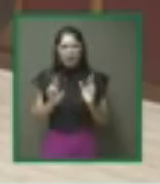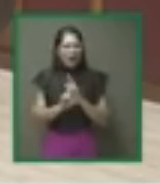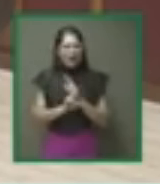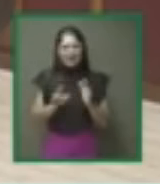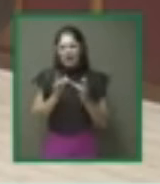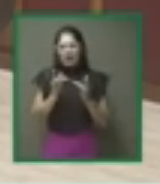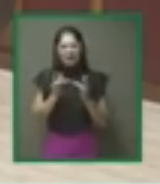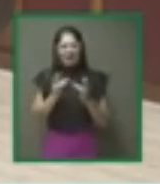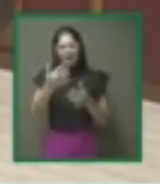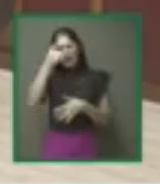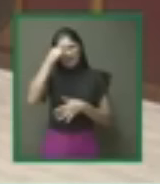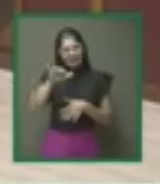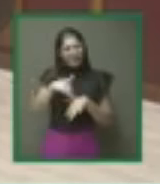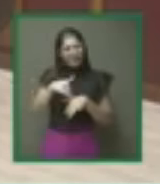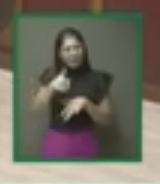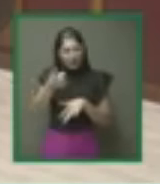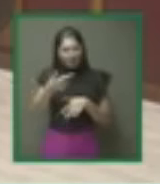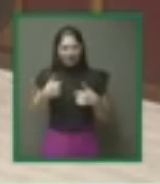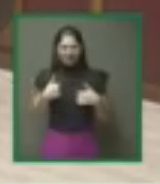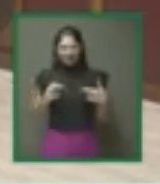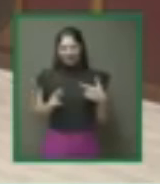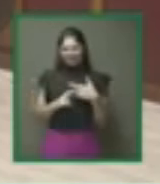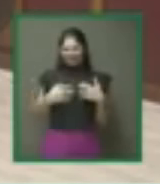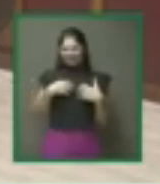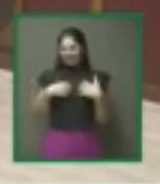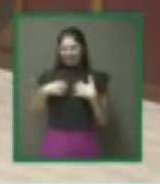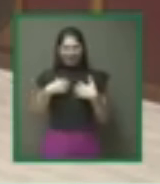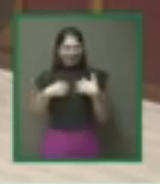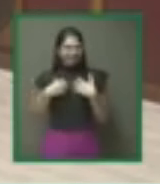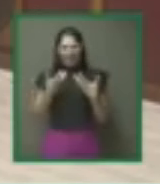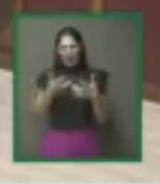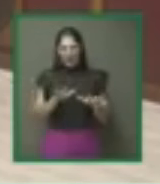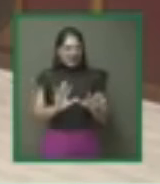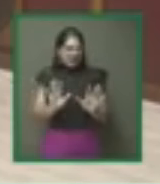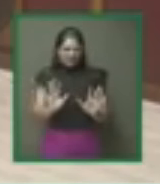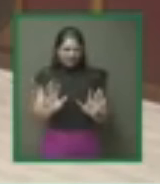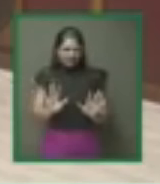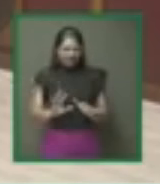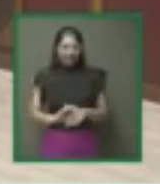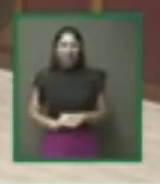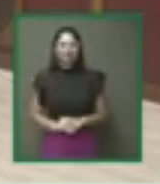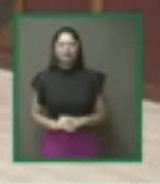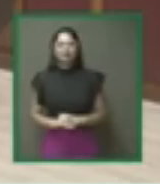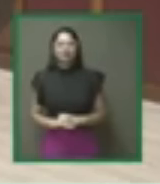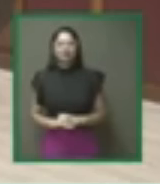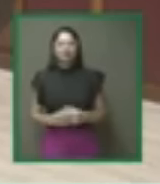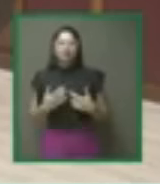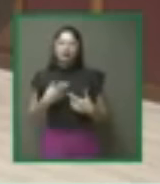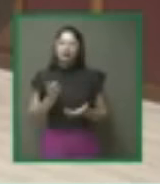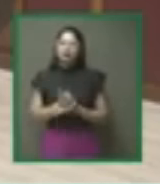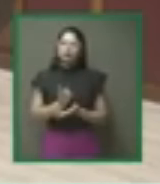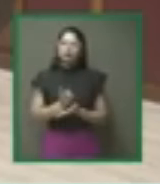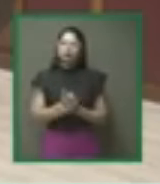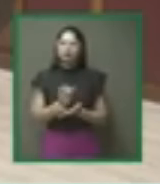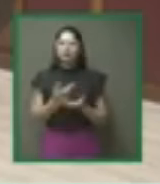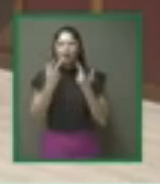de contato, né? Uma relação que para mim não fazia mais sentido naquele momento. E aí, né, eu sempre ia para a